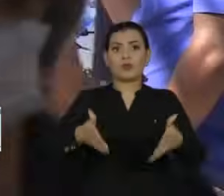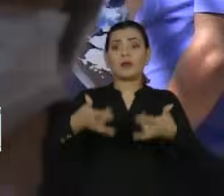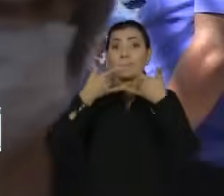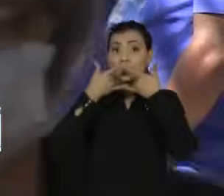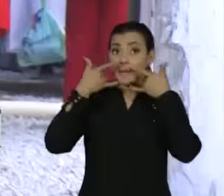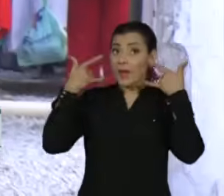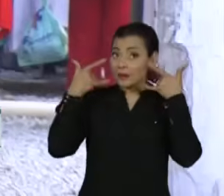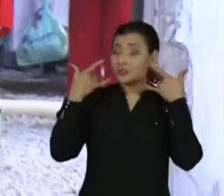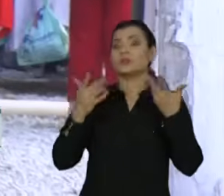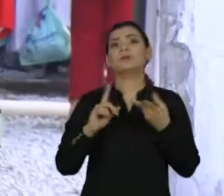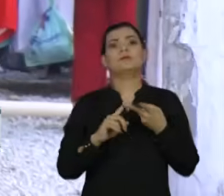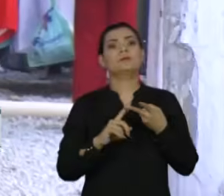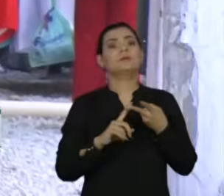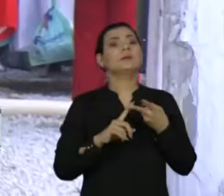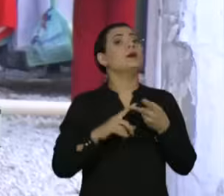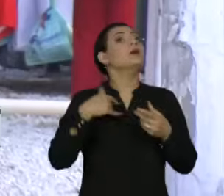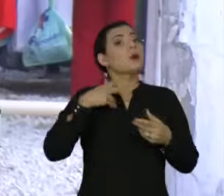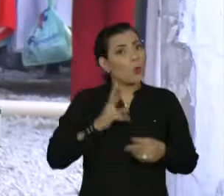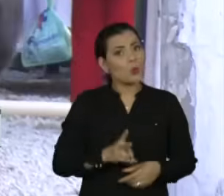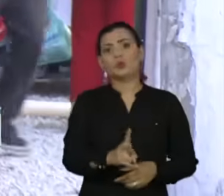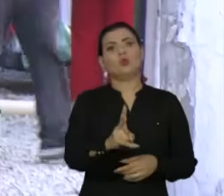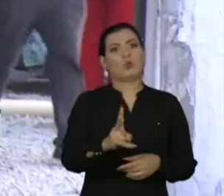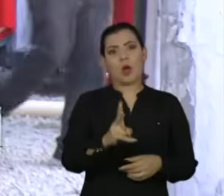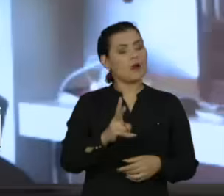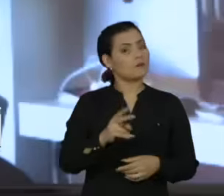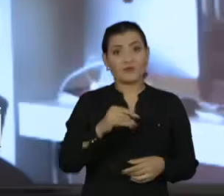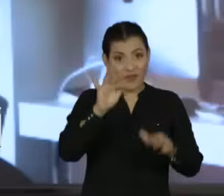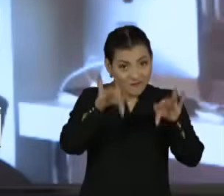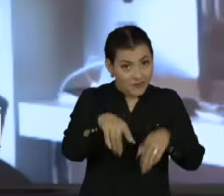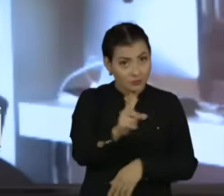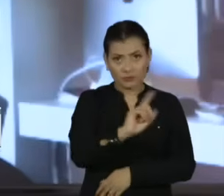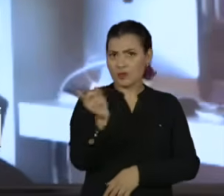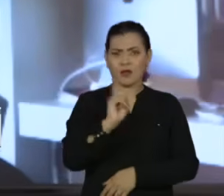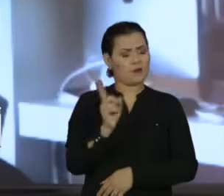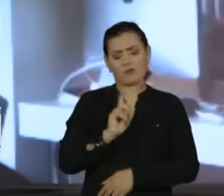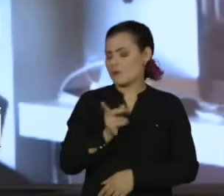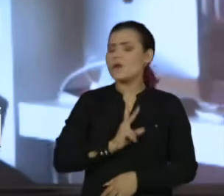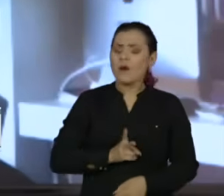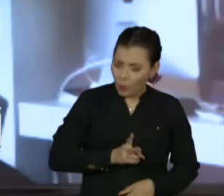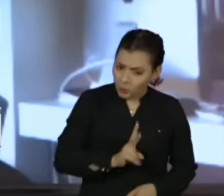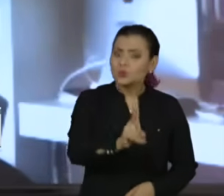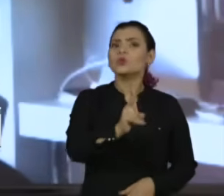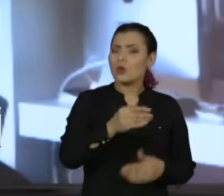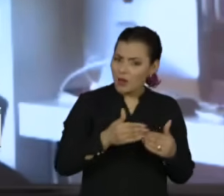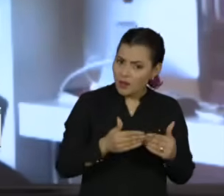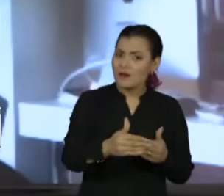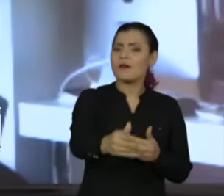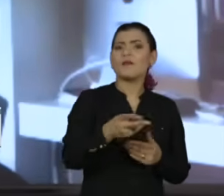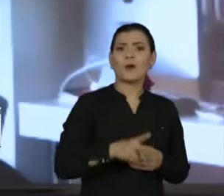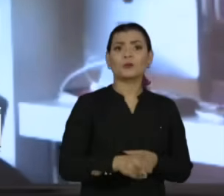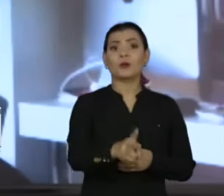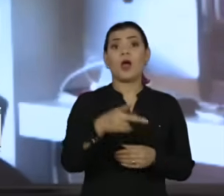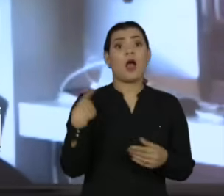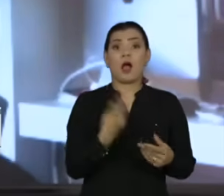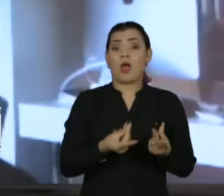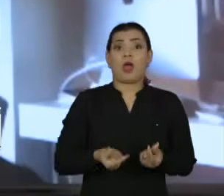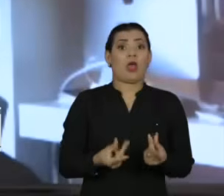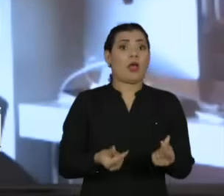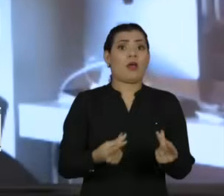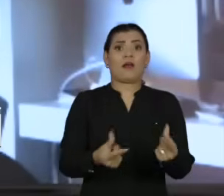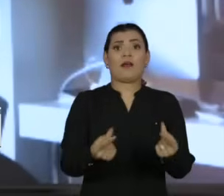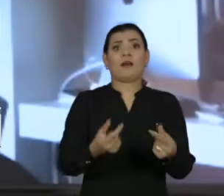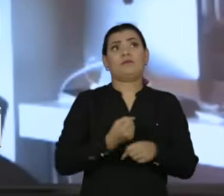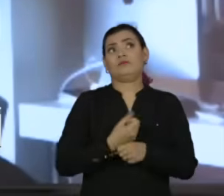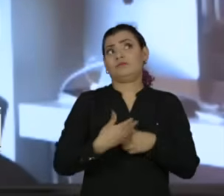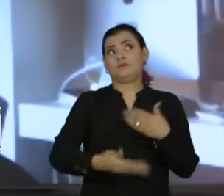por exemplo, não serão descartadas tão cedo. De jeito nenhum. Isso é uma coisa que tem que ficar com a gente por muito tempo. Se não